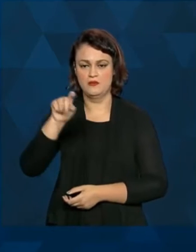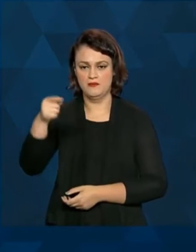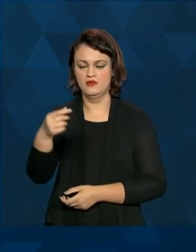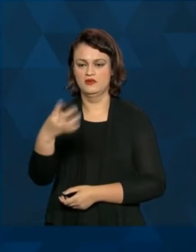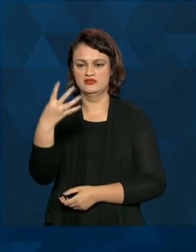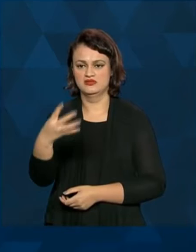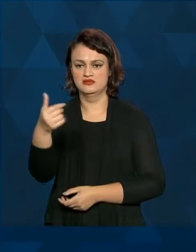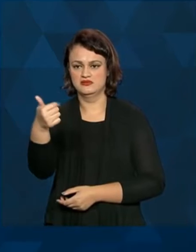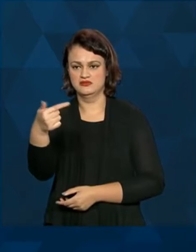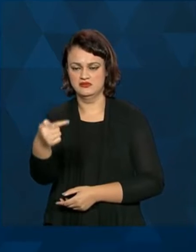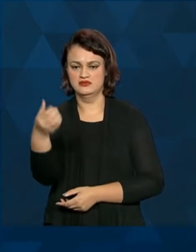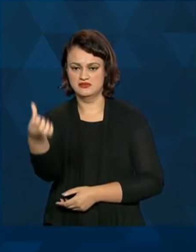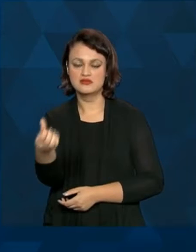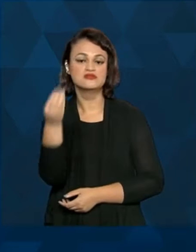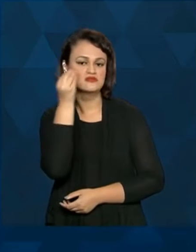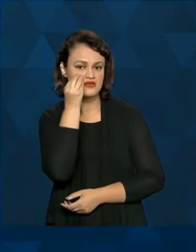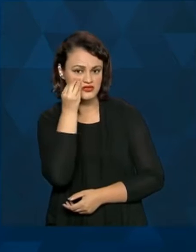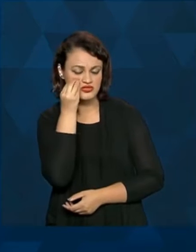135.456 testes, sendo